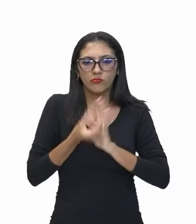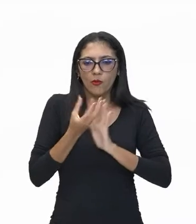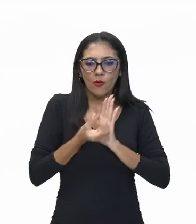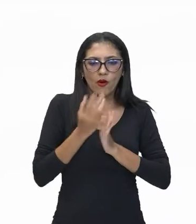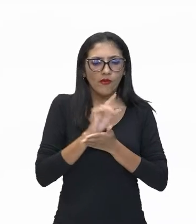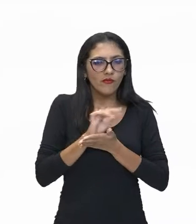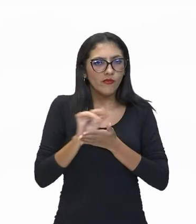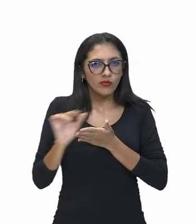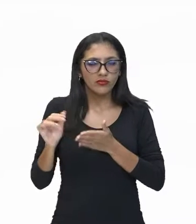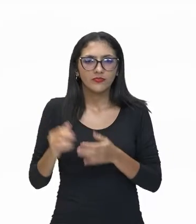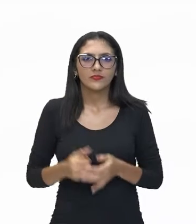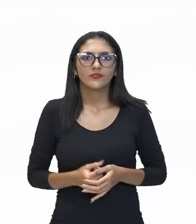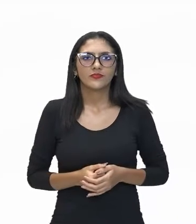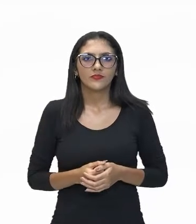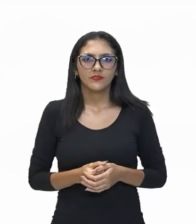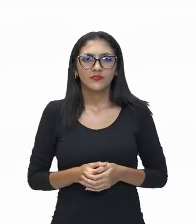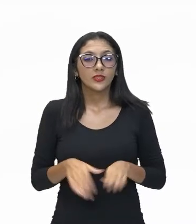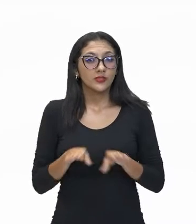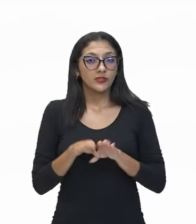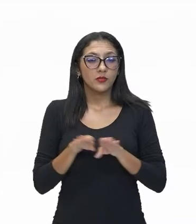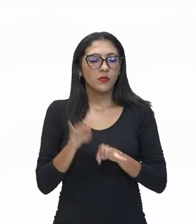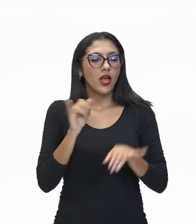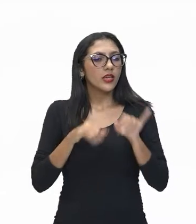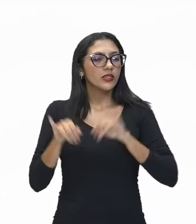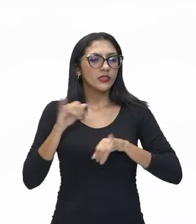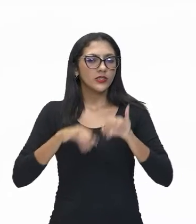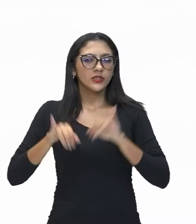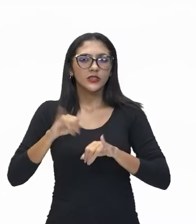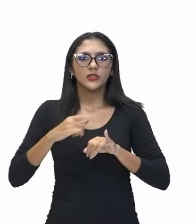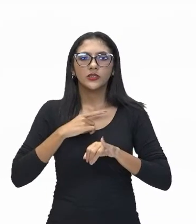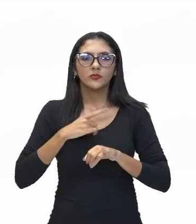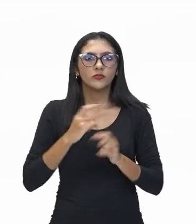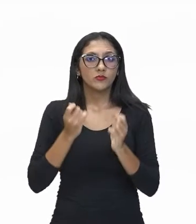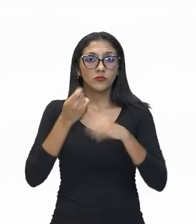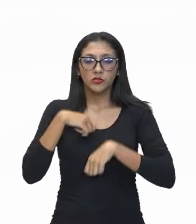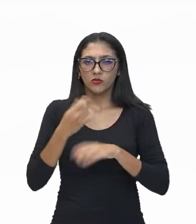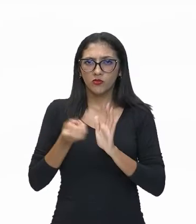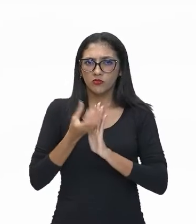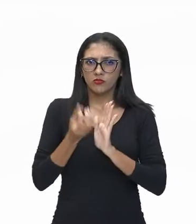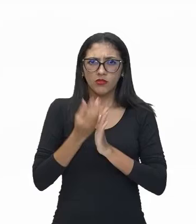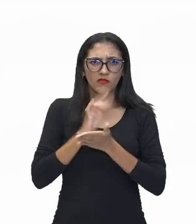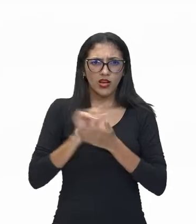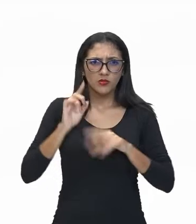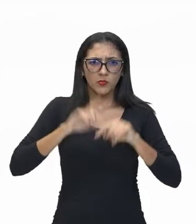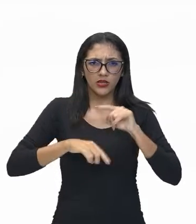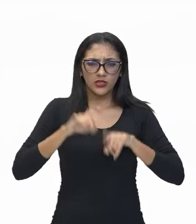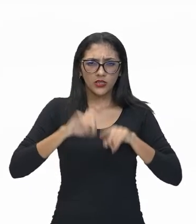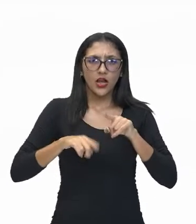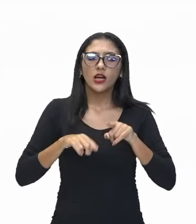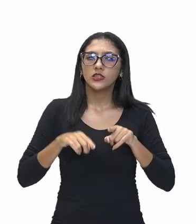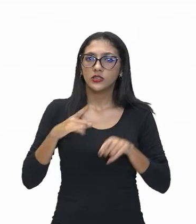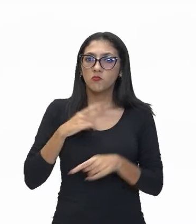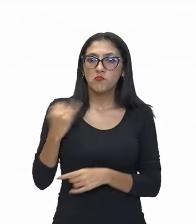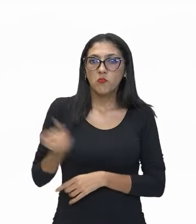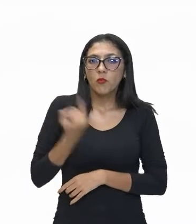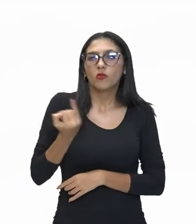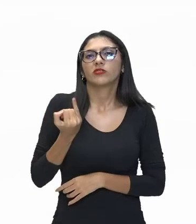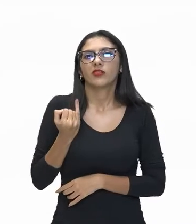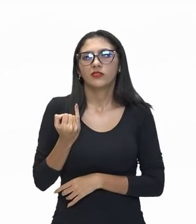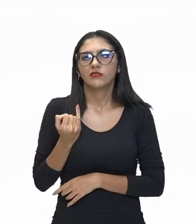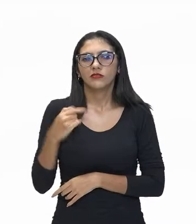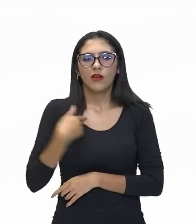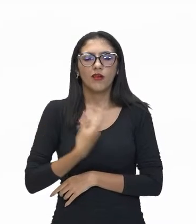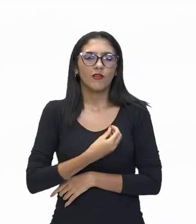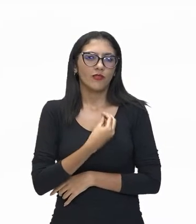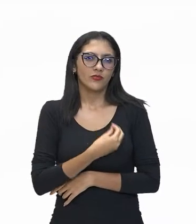Além disso, a química é capaz de promover ali diversos produtos que são essenciais para a nossa vida. Então, tenho certeza que